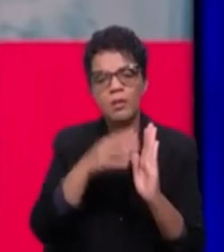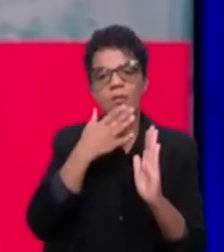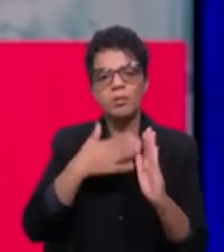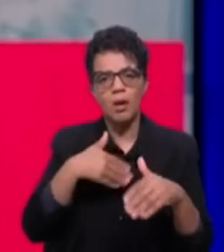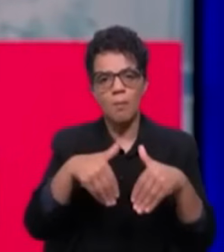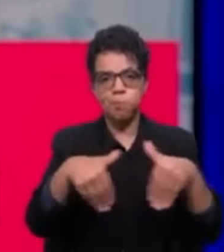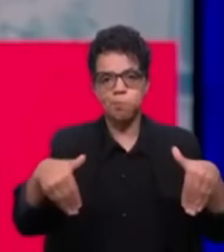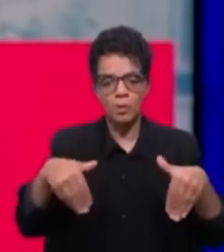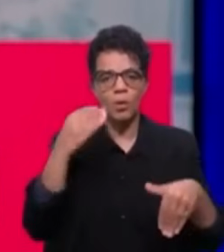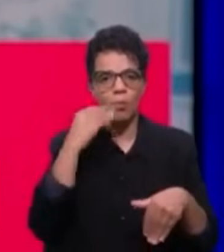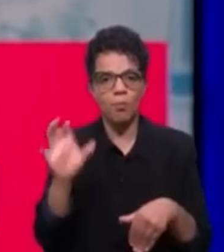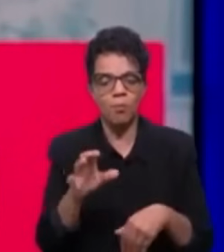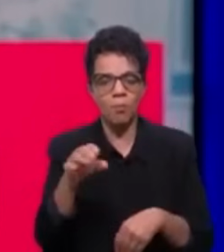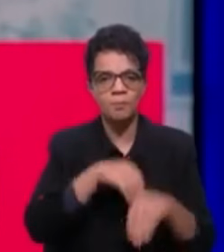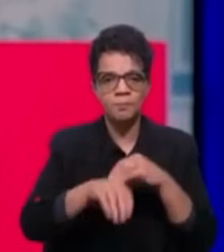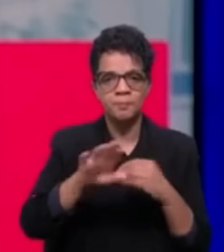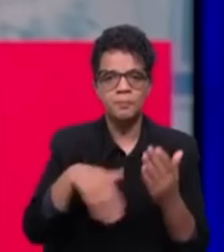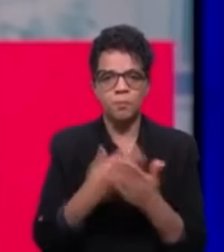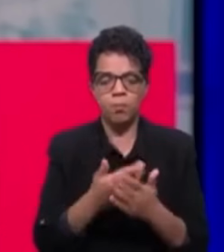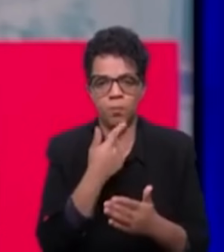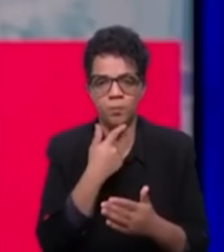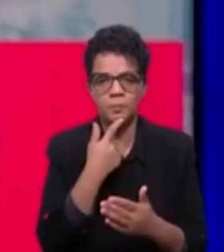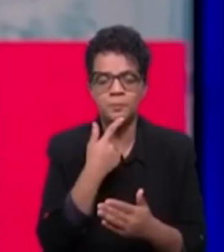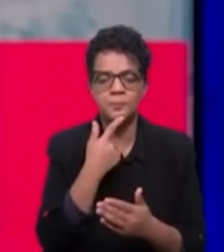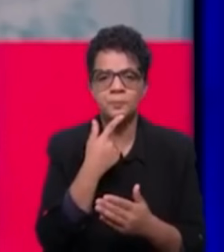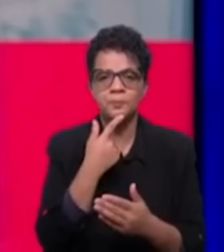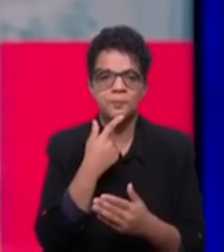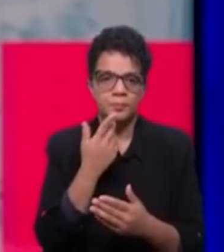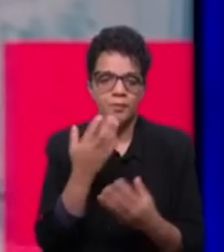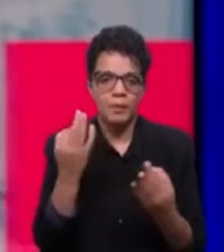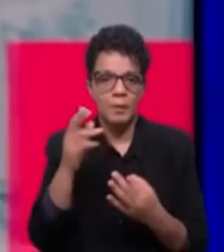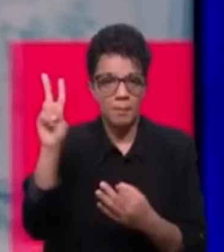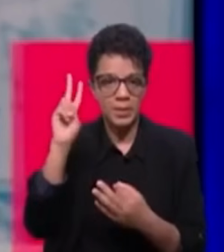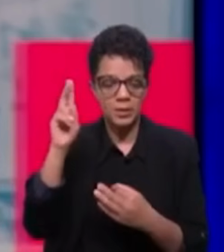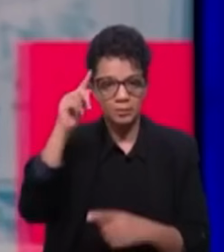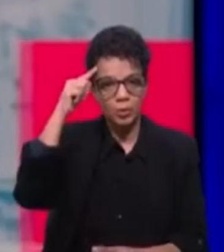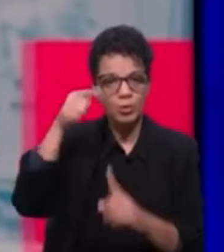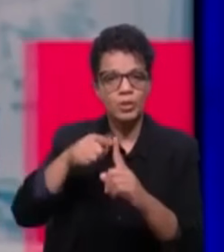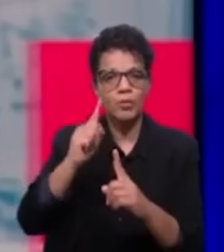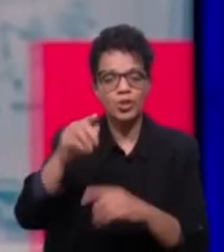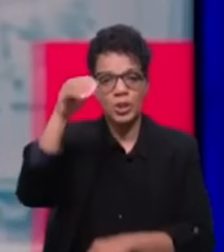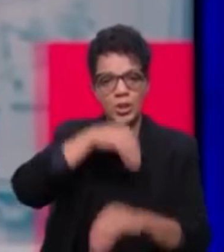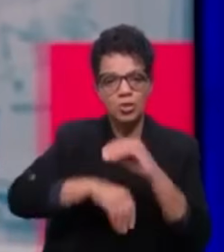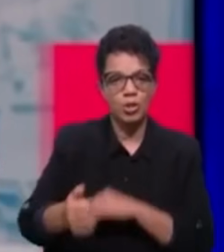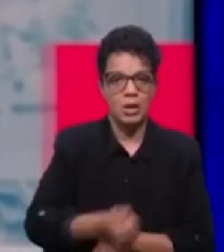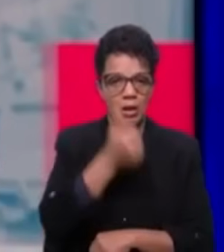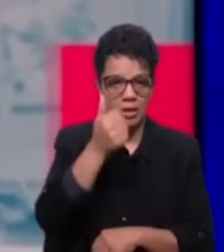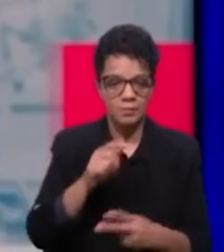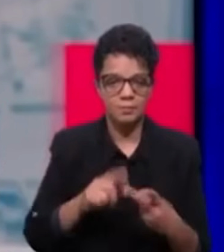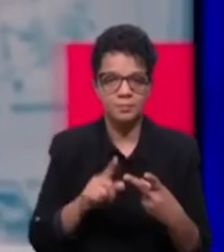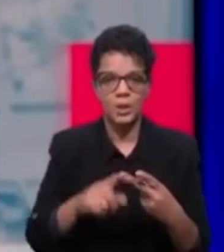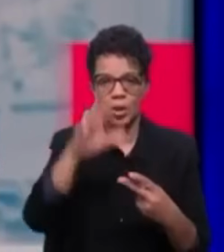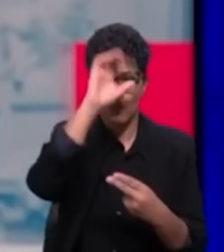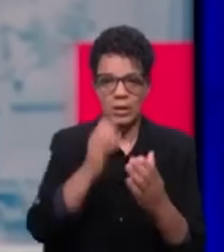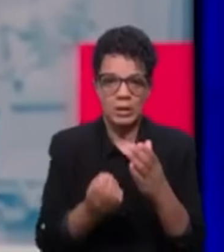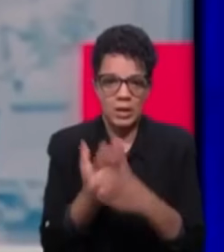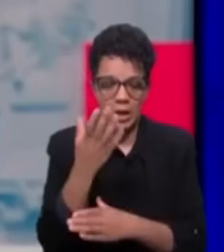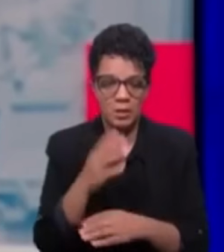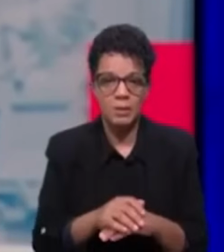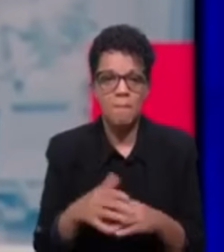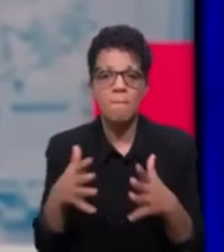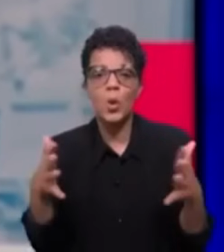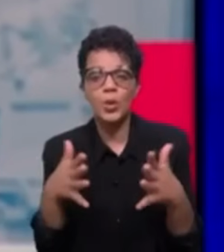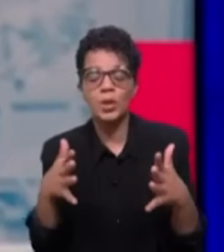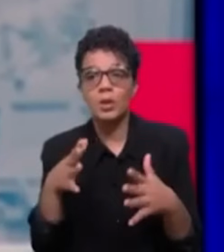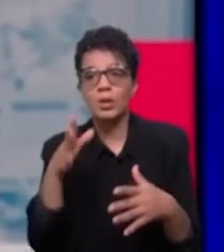como os eleitores devem perceber a candidatura da é uma candidatura que Visa ganhar as eleições constituir um governo de maioria